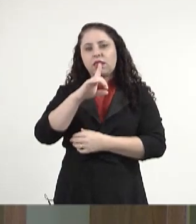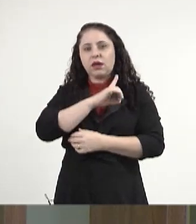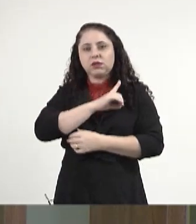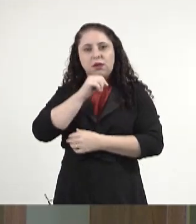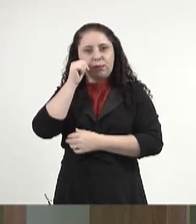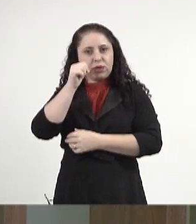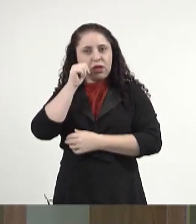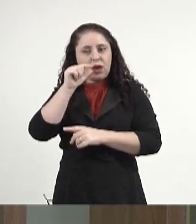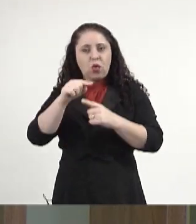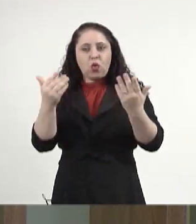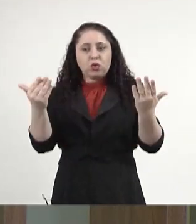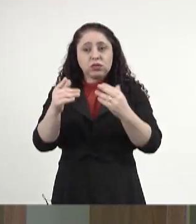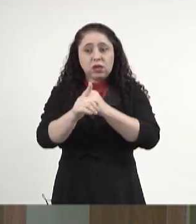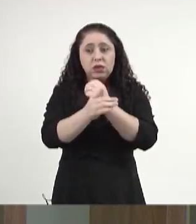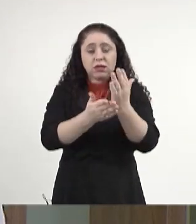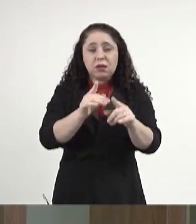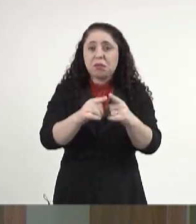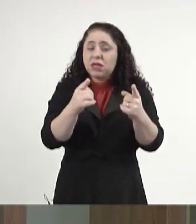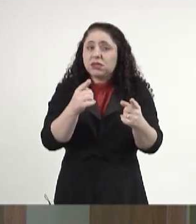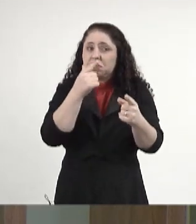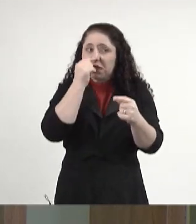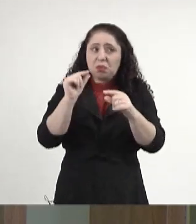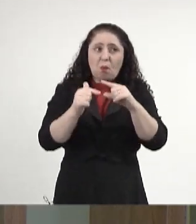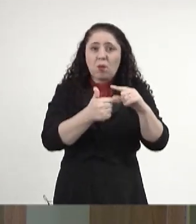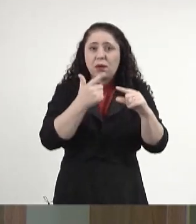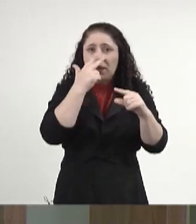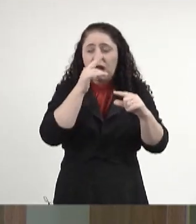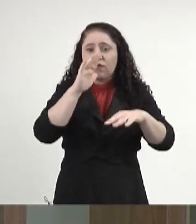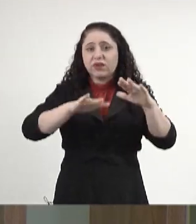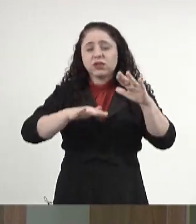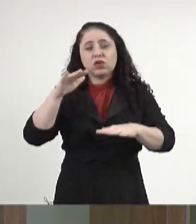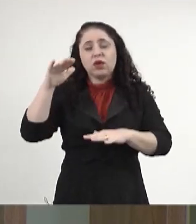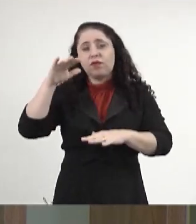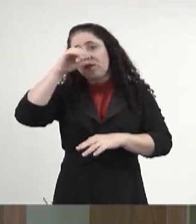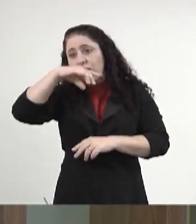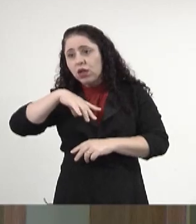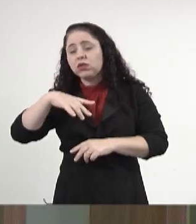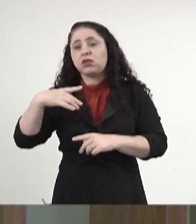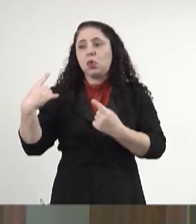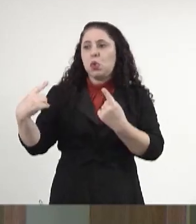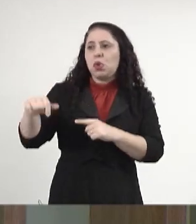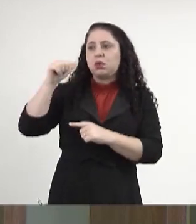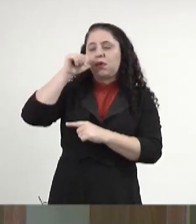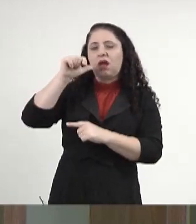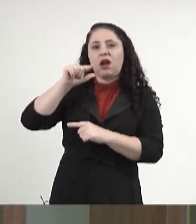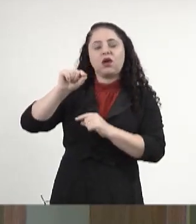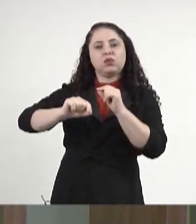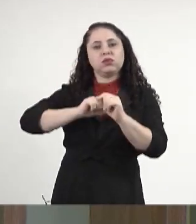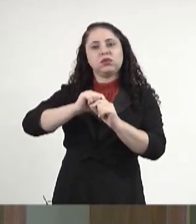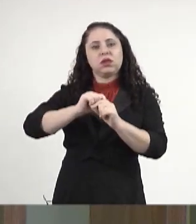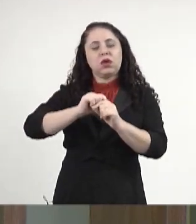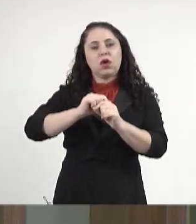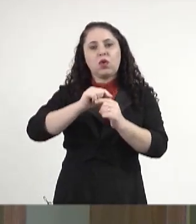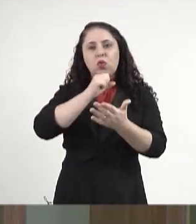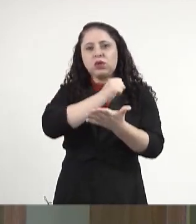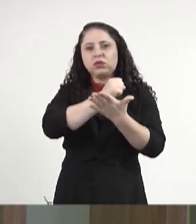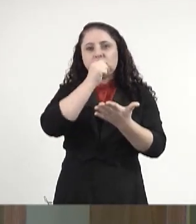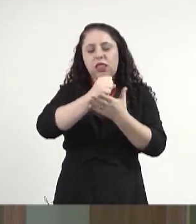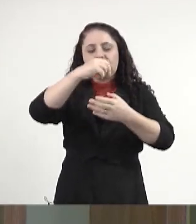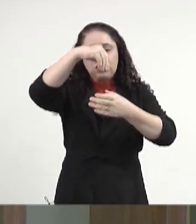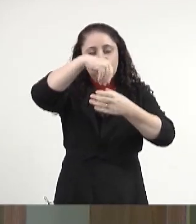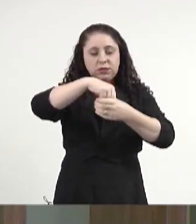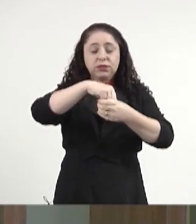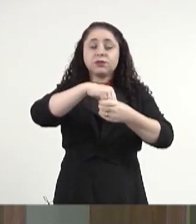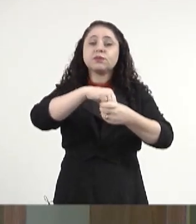está suprindo. Mas é uma demanda represada. Nós já temos aí os casos de violência contra a mulher. E aí, esse cartório que foi criado dentro